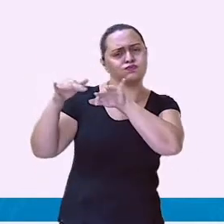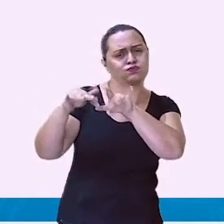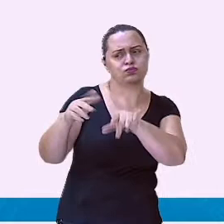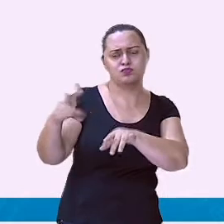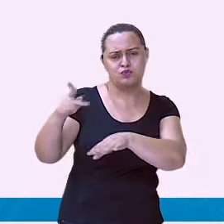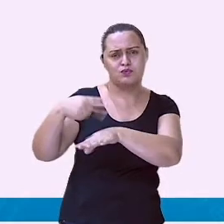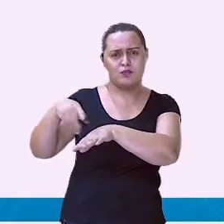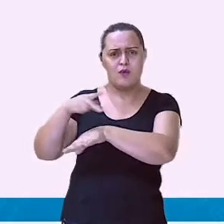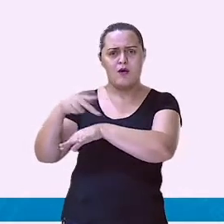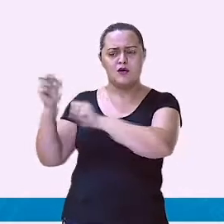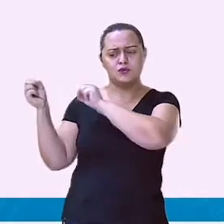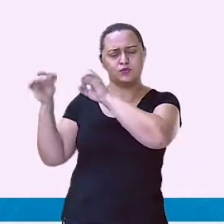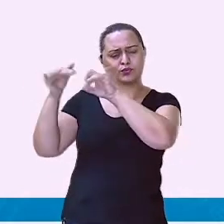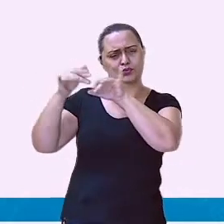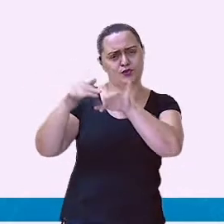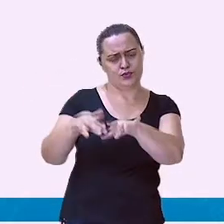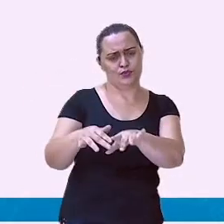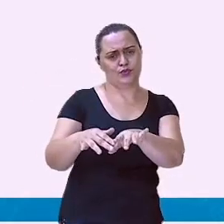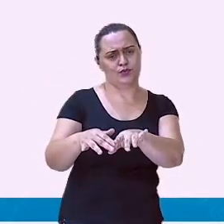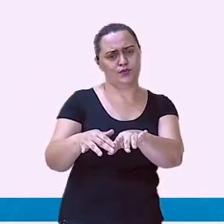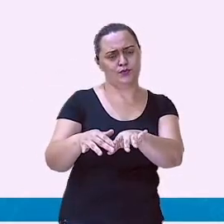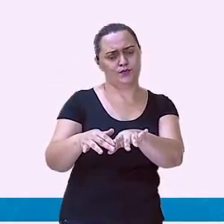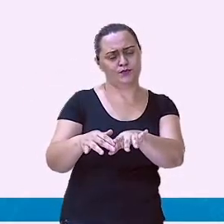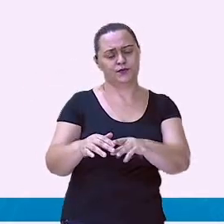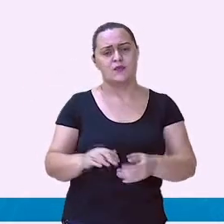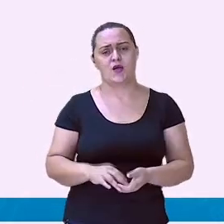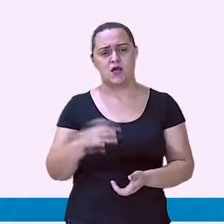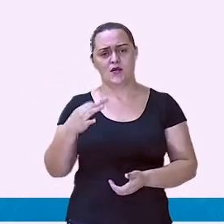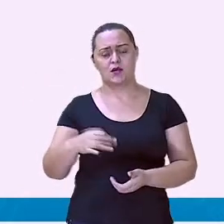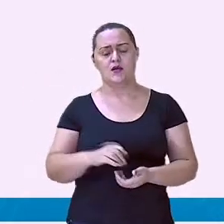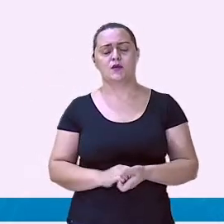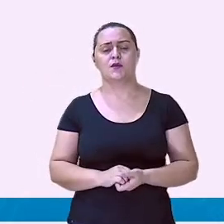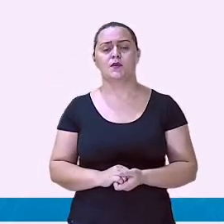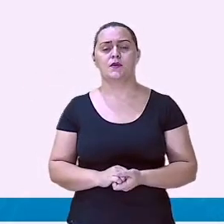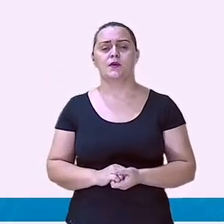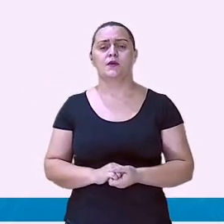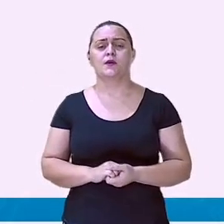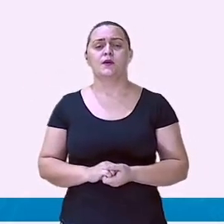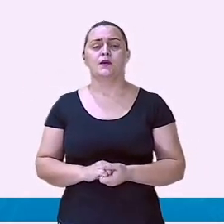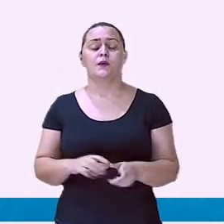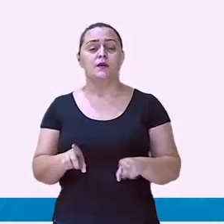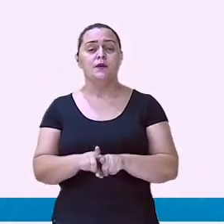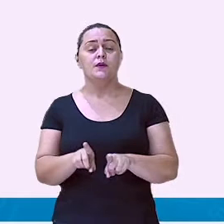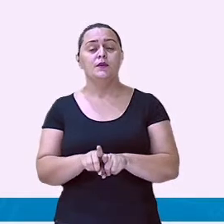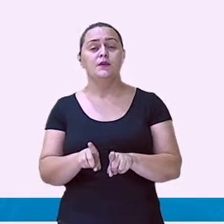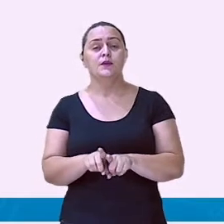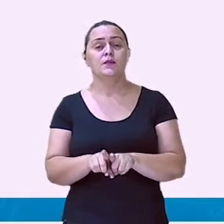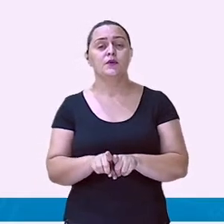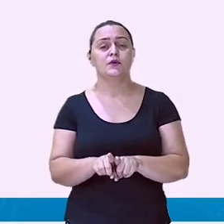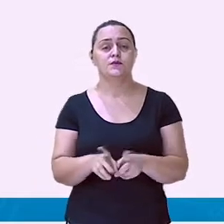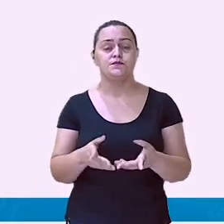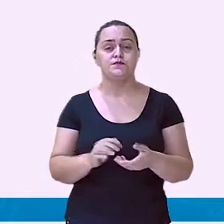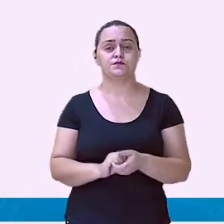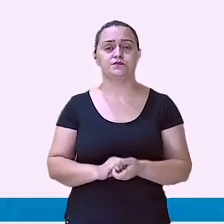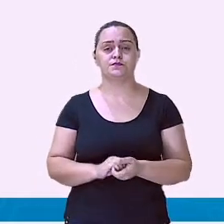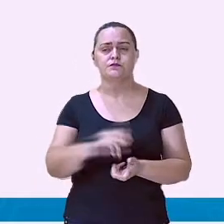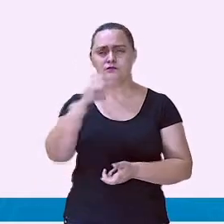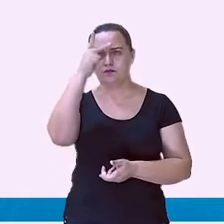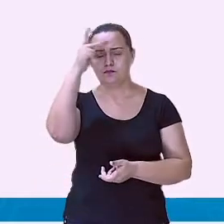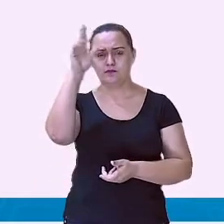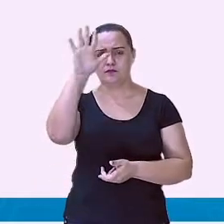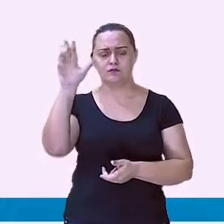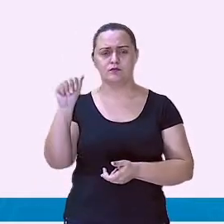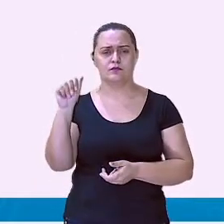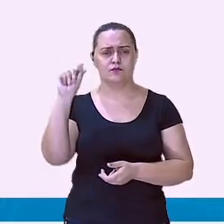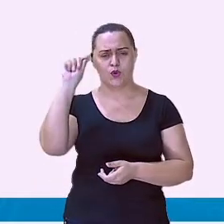de imigrantes, eu vou incluir aí, inclusive os negros, apesar deles terem sido trazidos